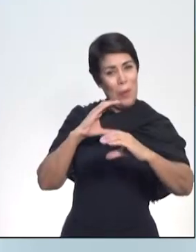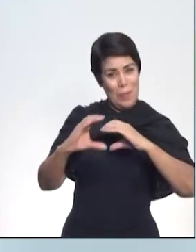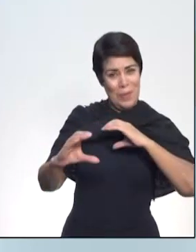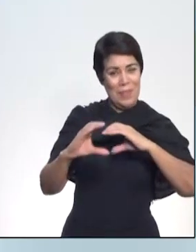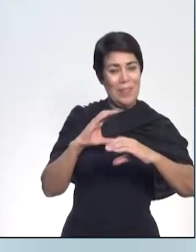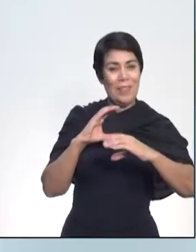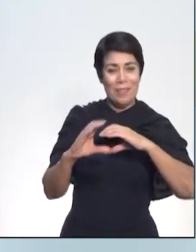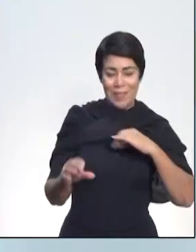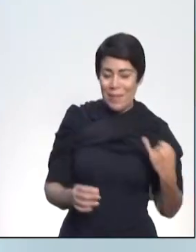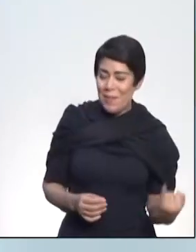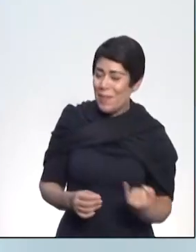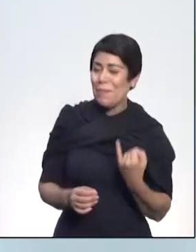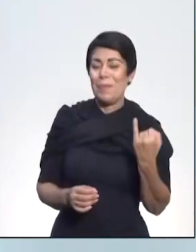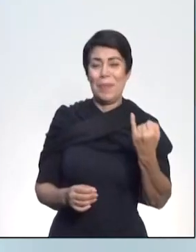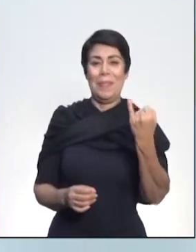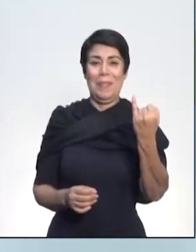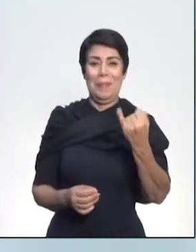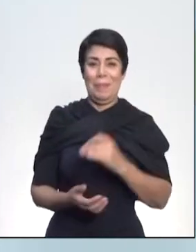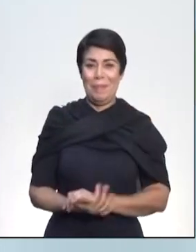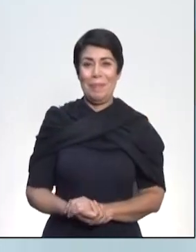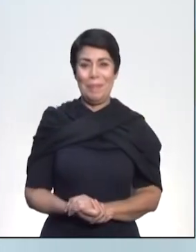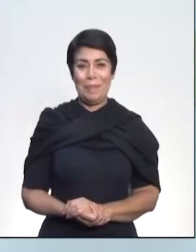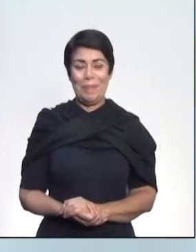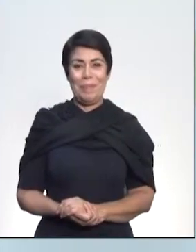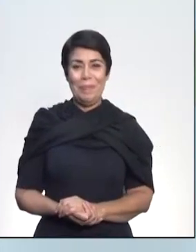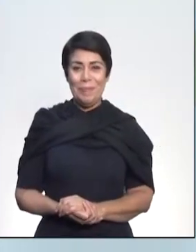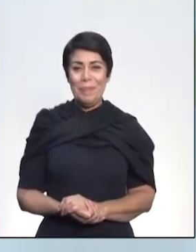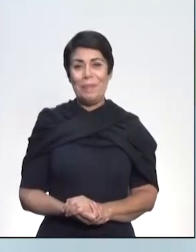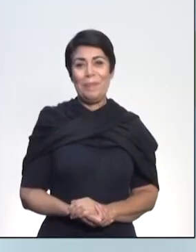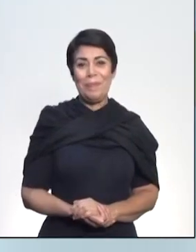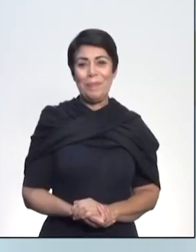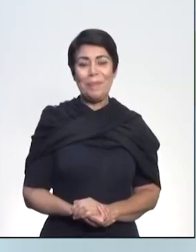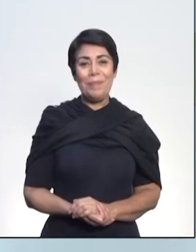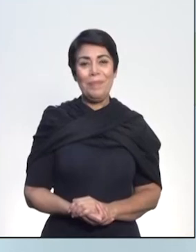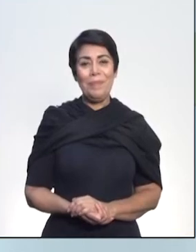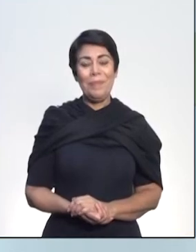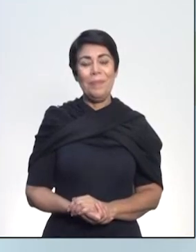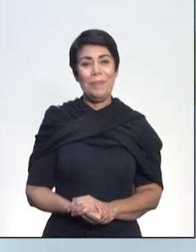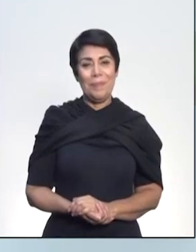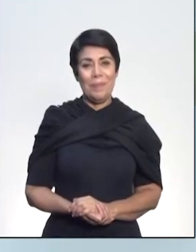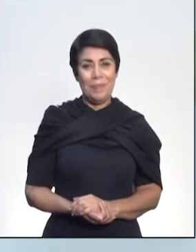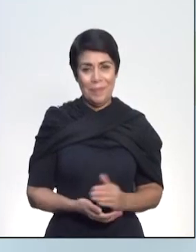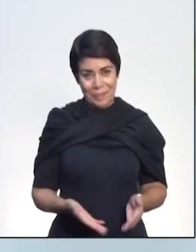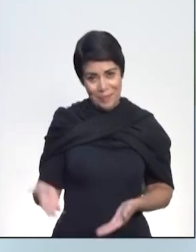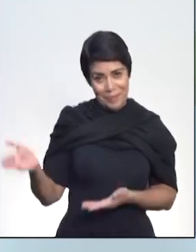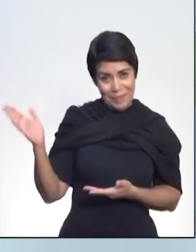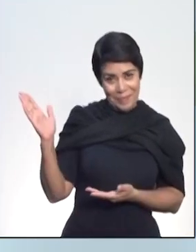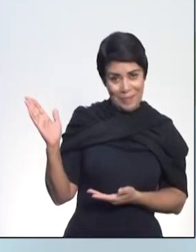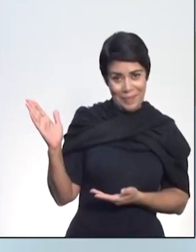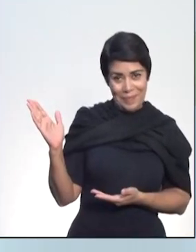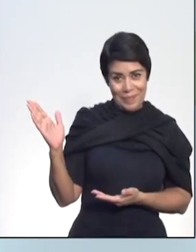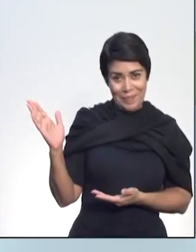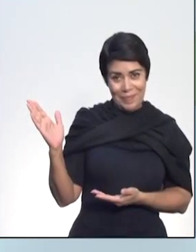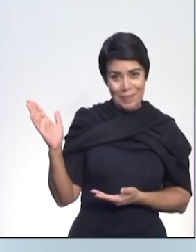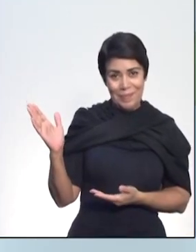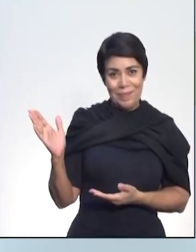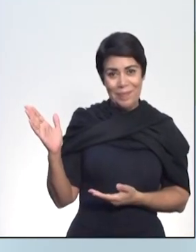gente considera importante. Ok? Continuando aqui na tela, por favor.